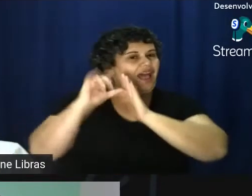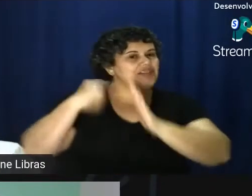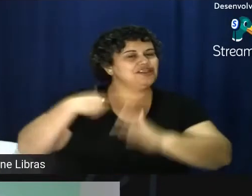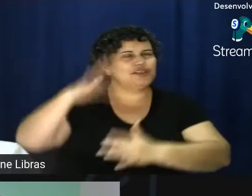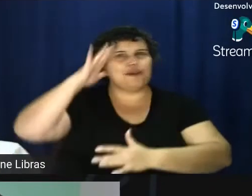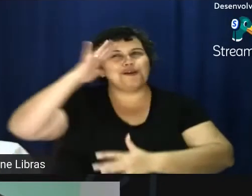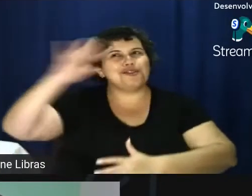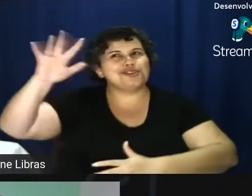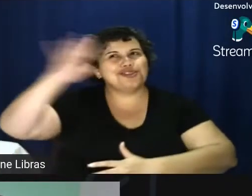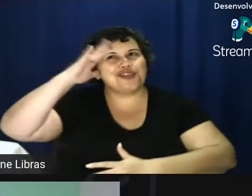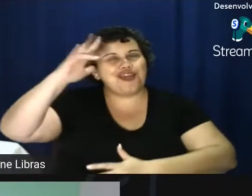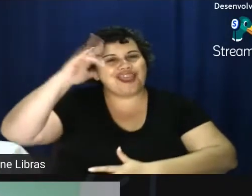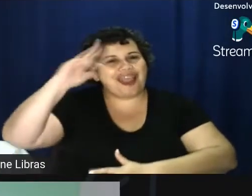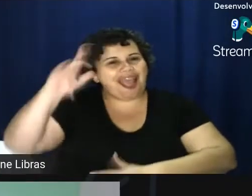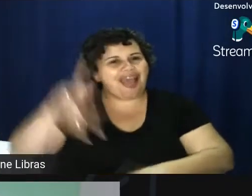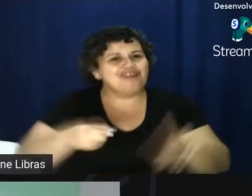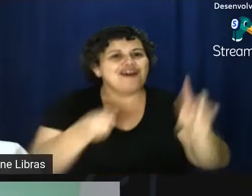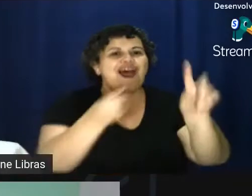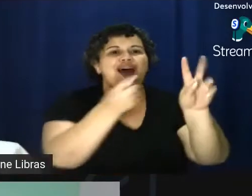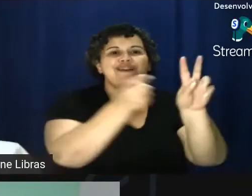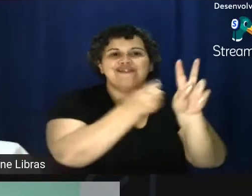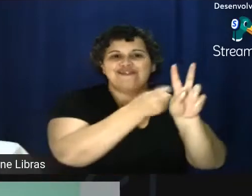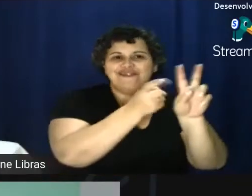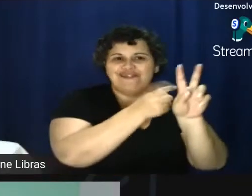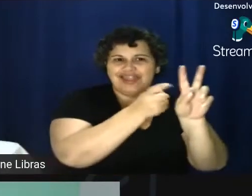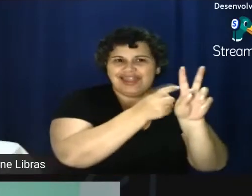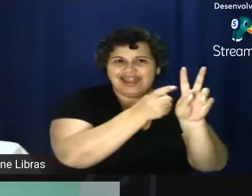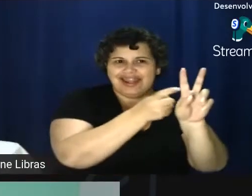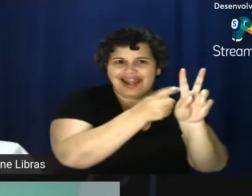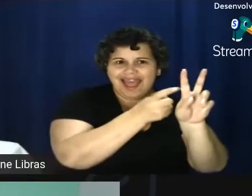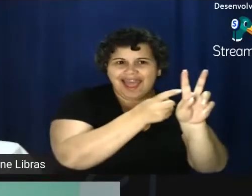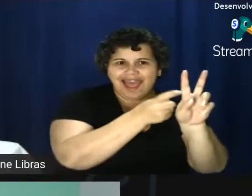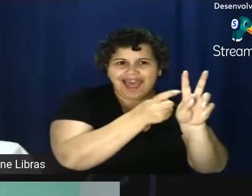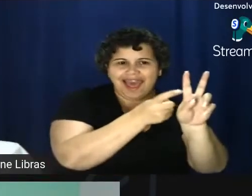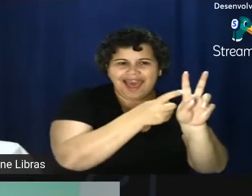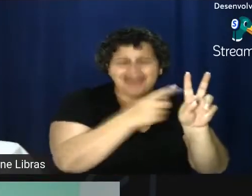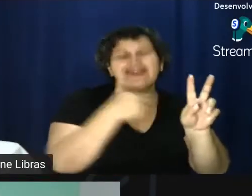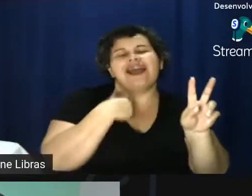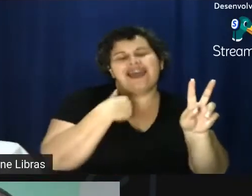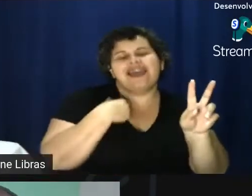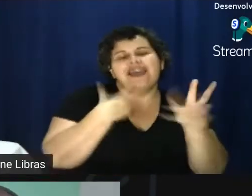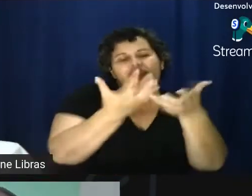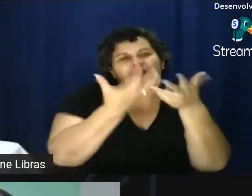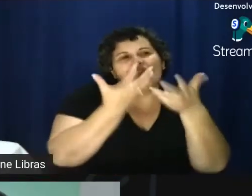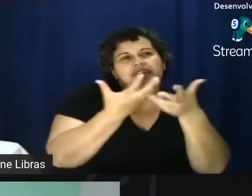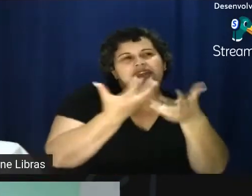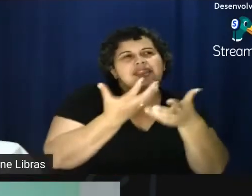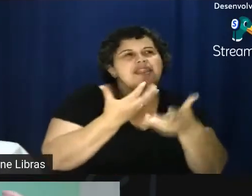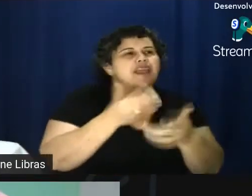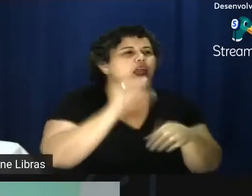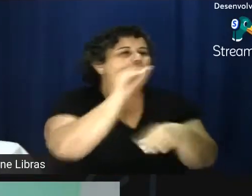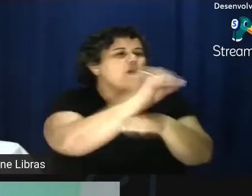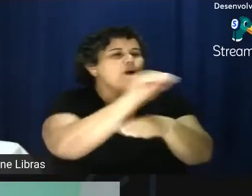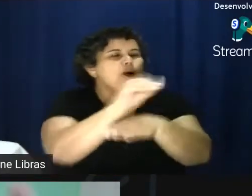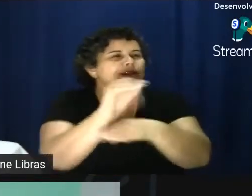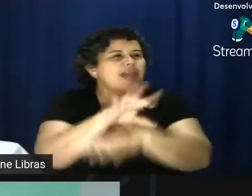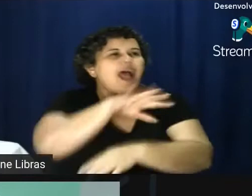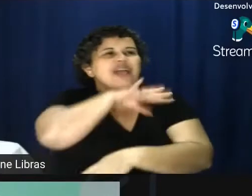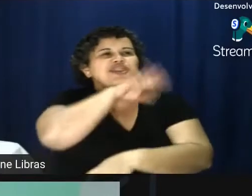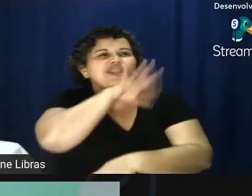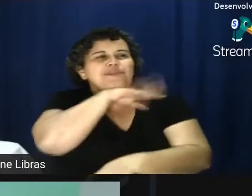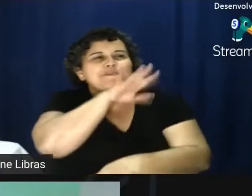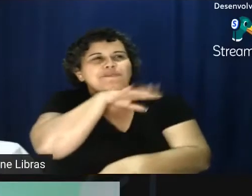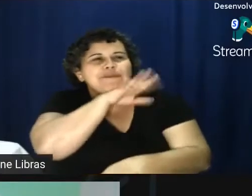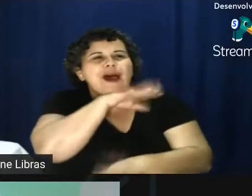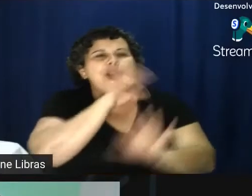então, Caraca, desde pequena, assim, vou fazer veterinária, vou trabalhar com bicho, né? Mas